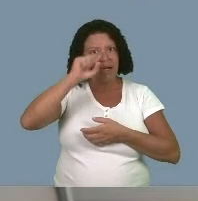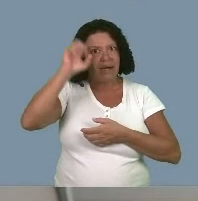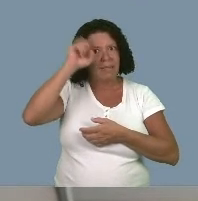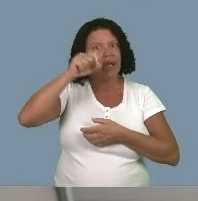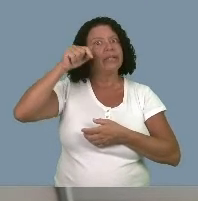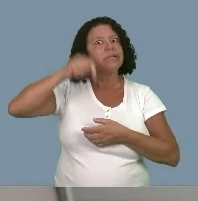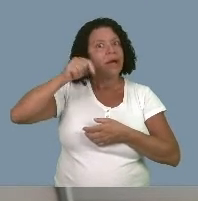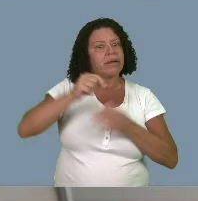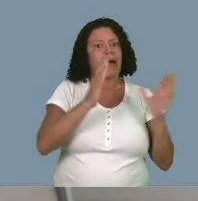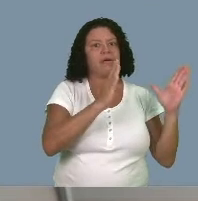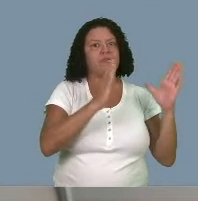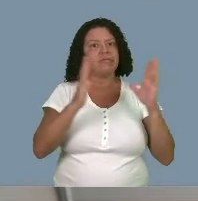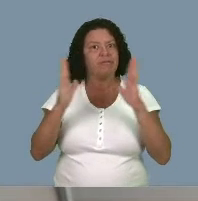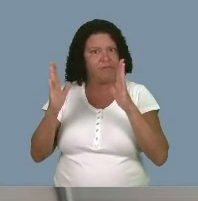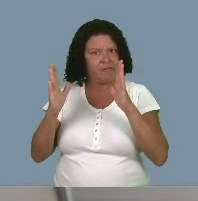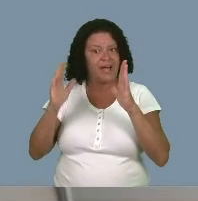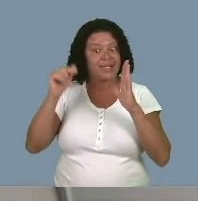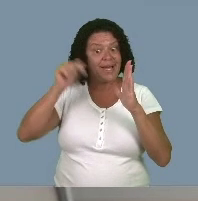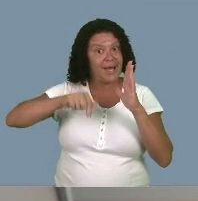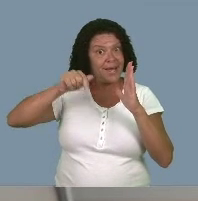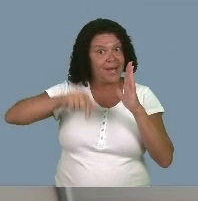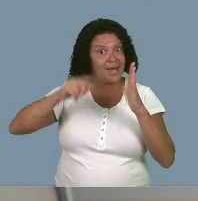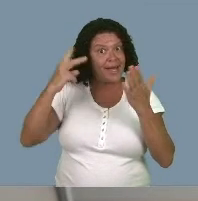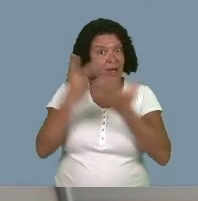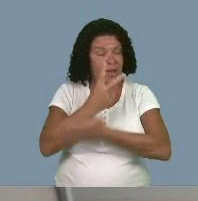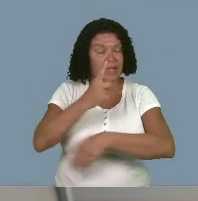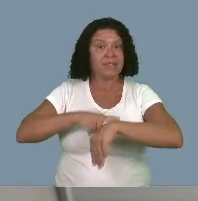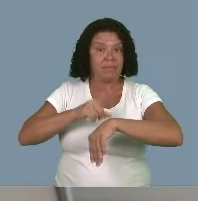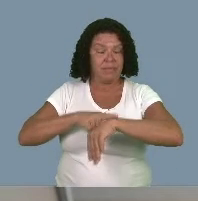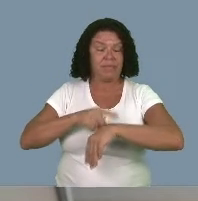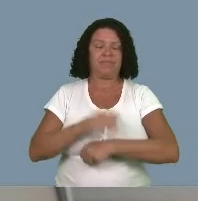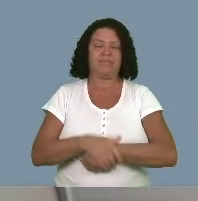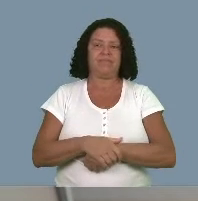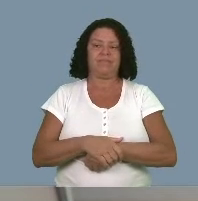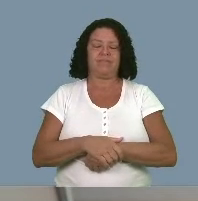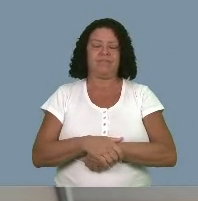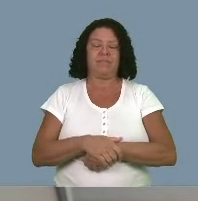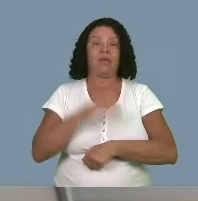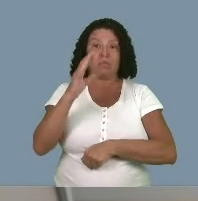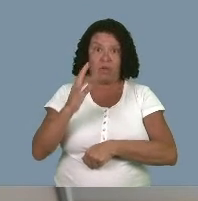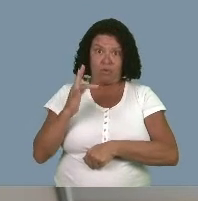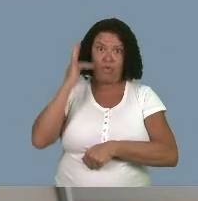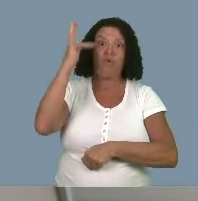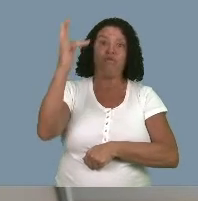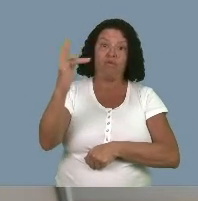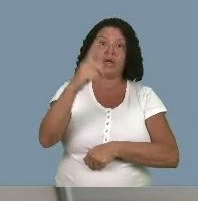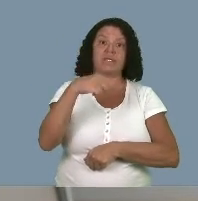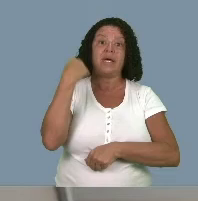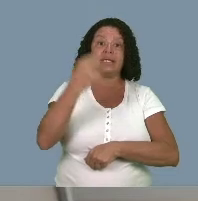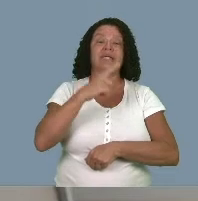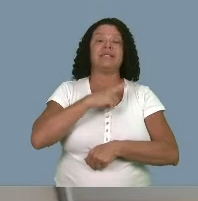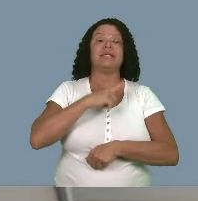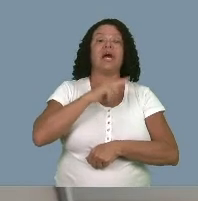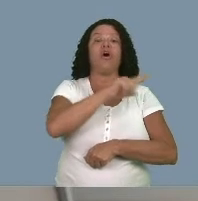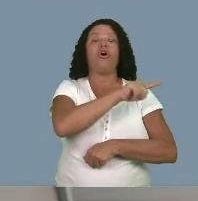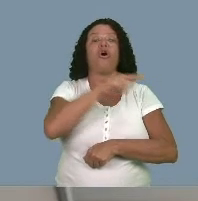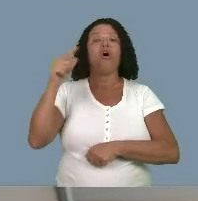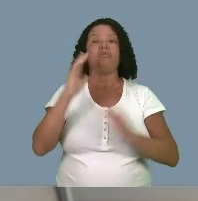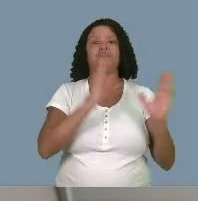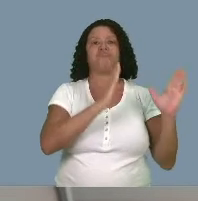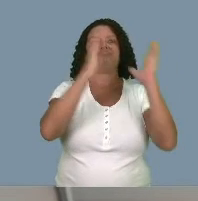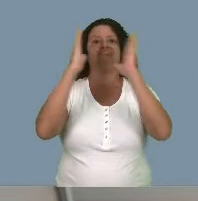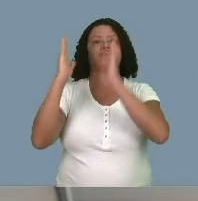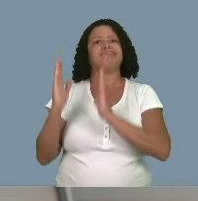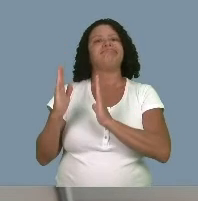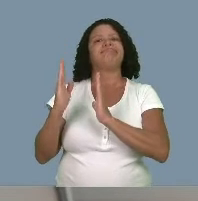da fase escolar terrena nesse momento. Pois em breve a gente vai passar para um outro nível. É